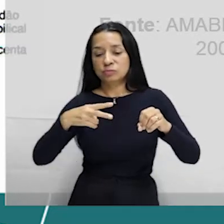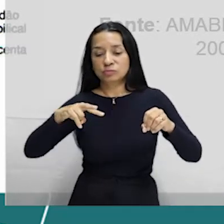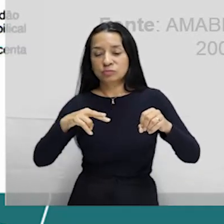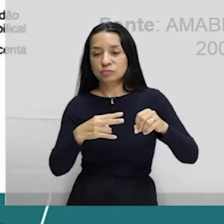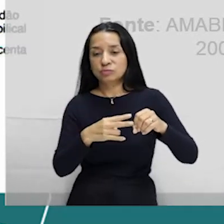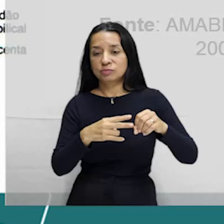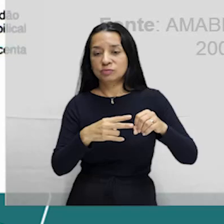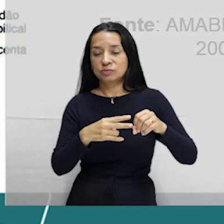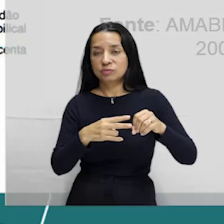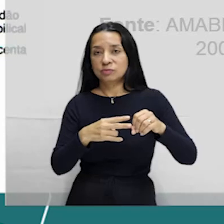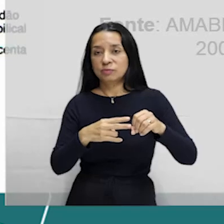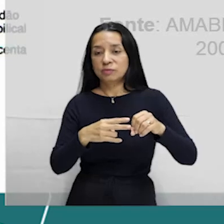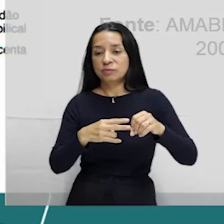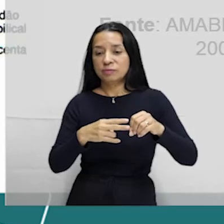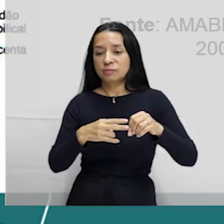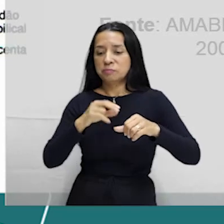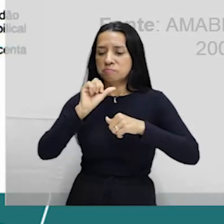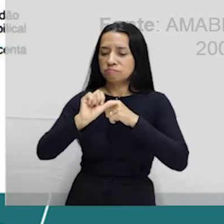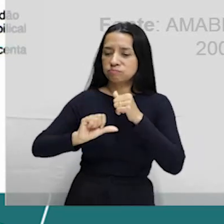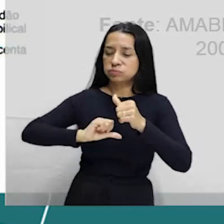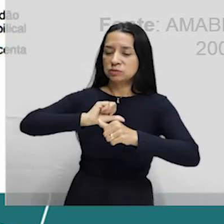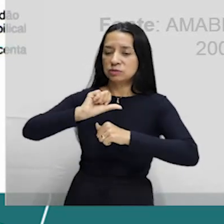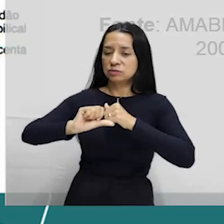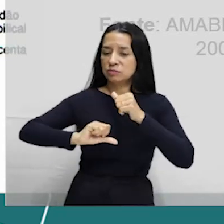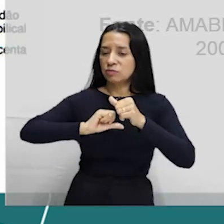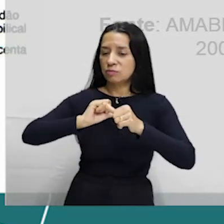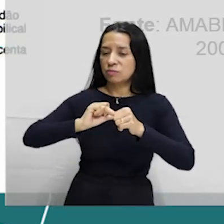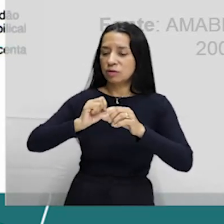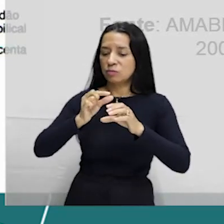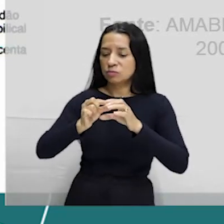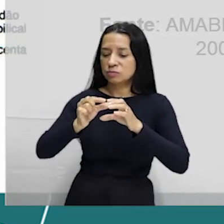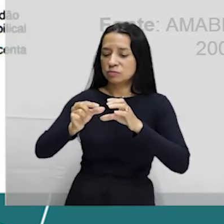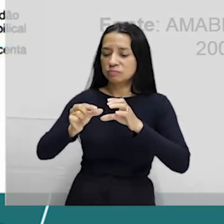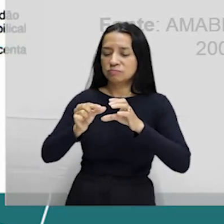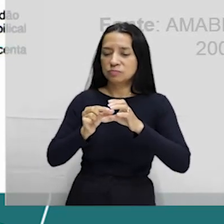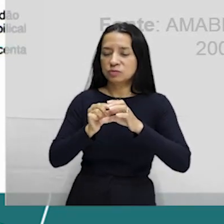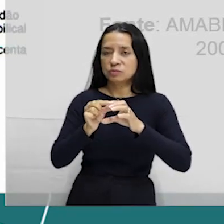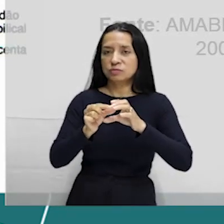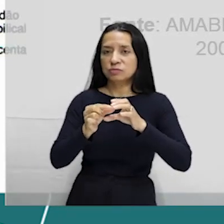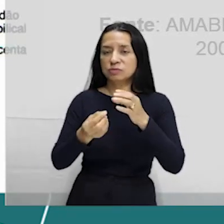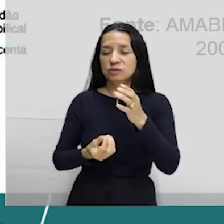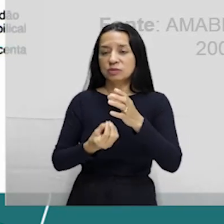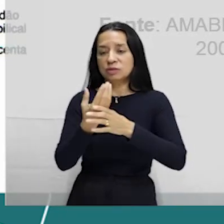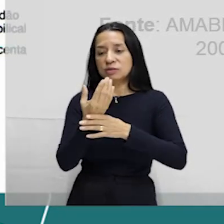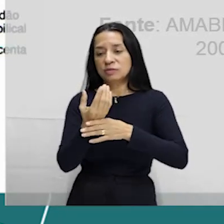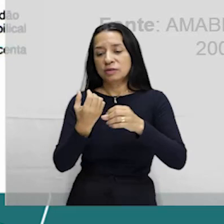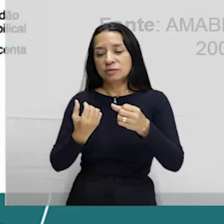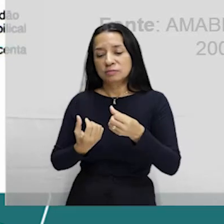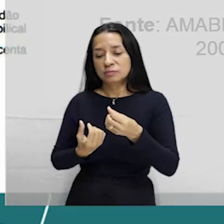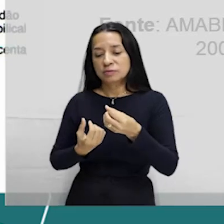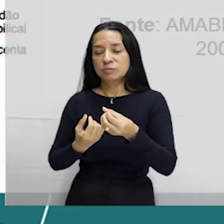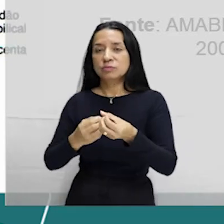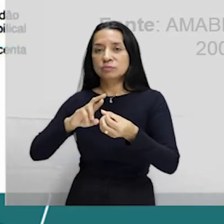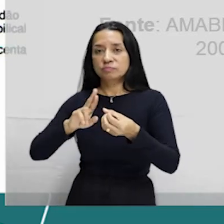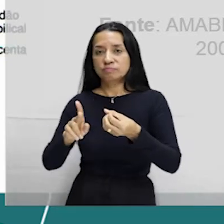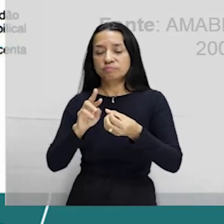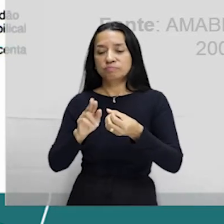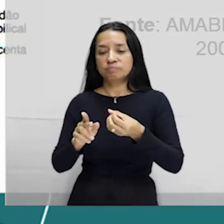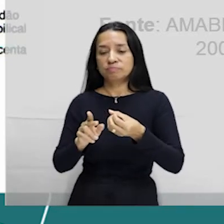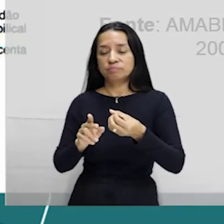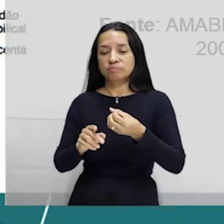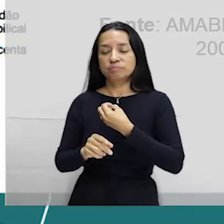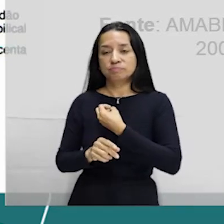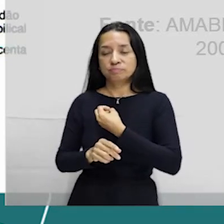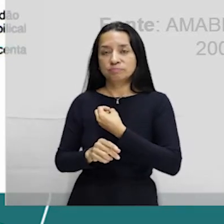várias clivagens ou divisões celulares que vão dar origem a embriões diferentes.